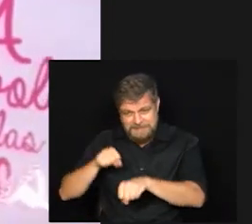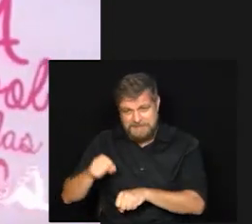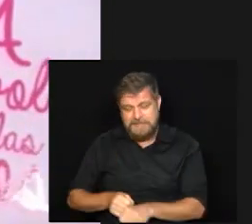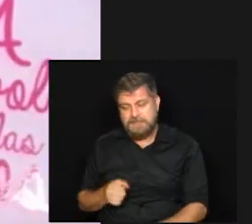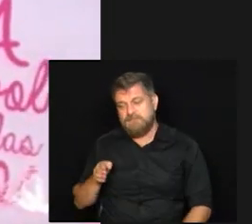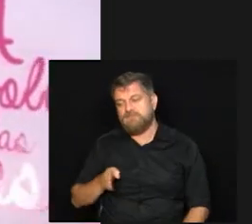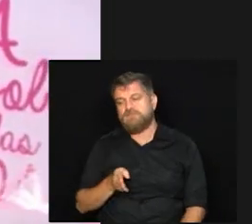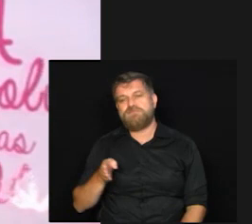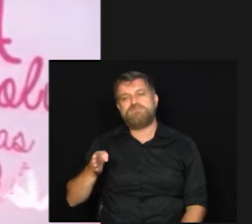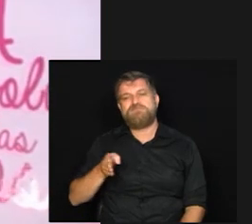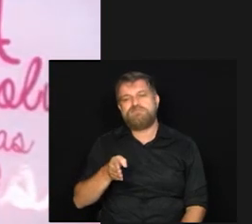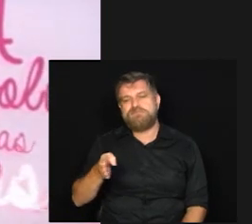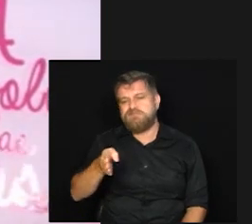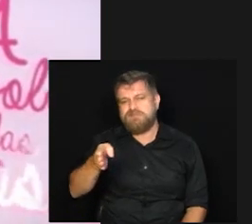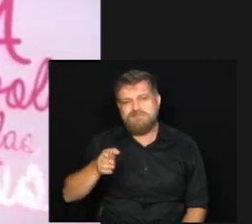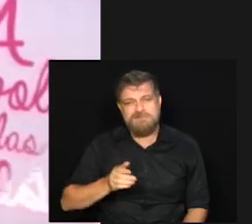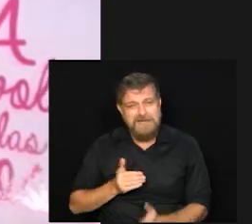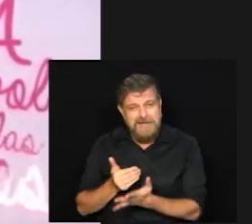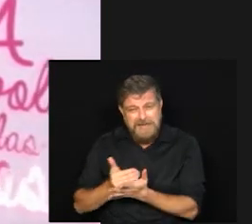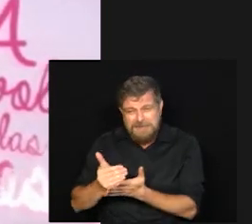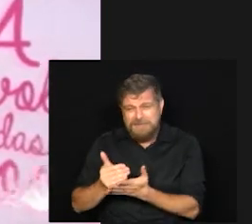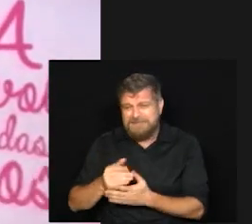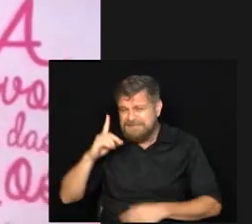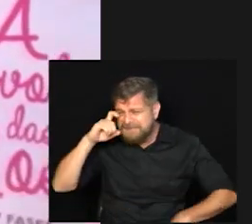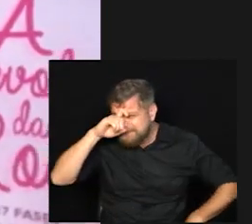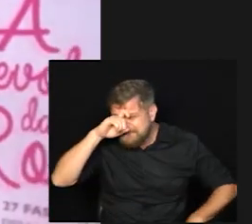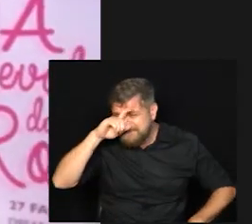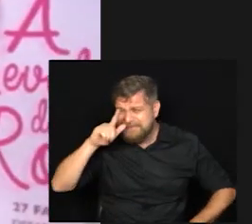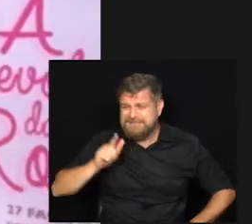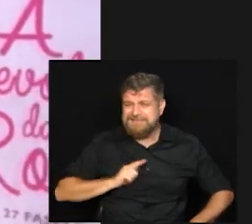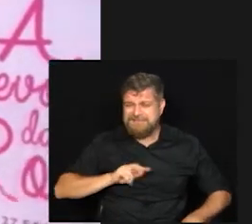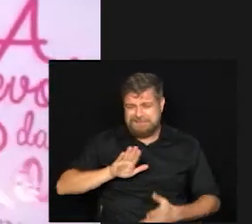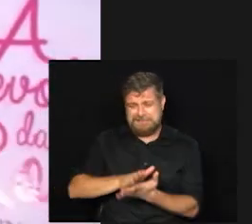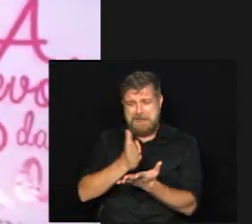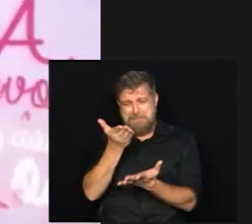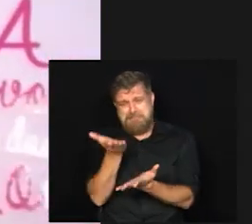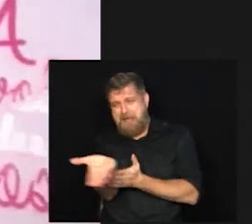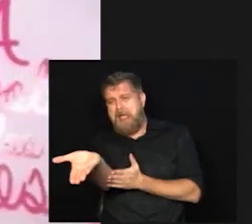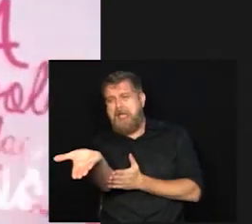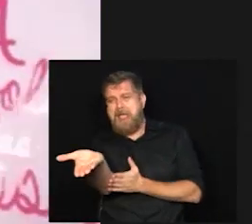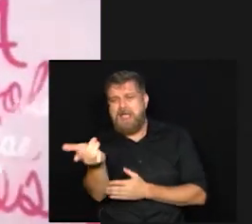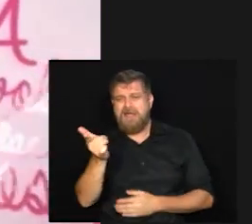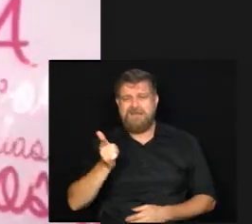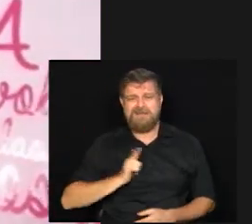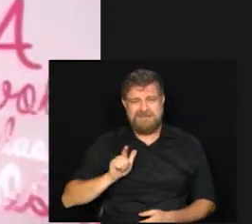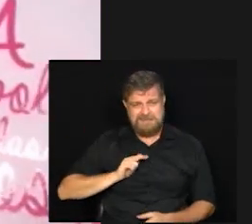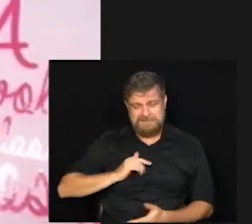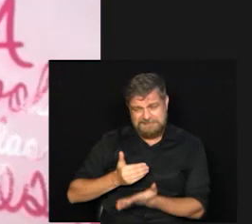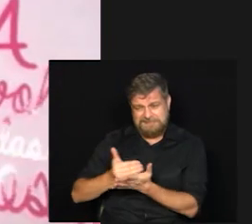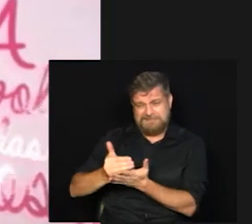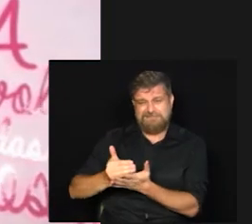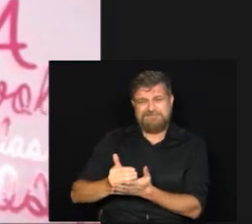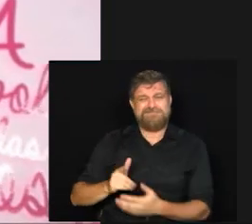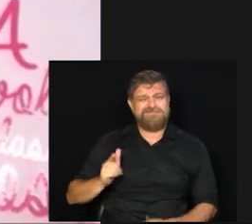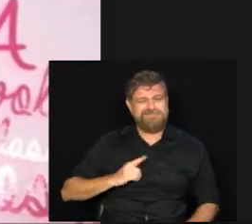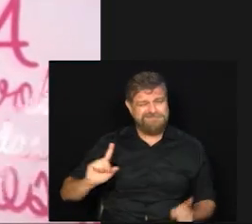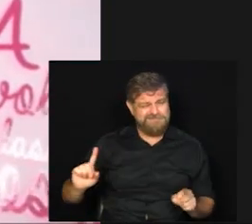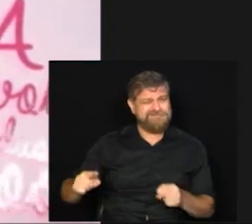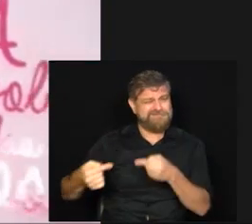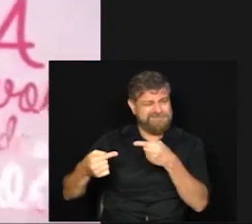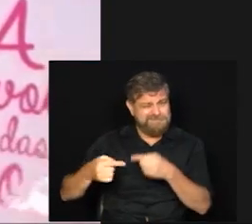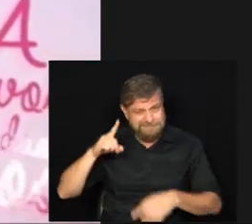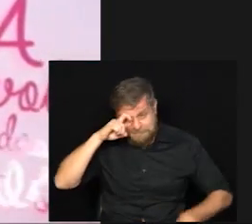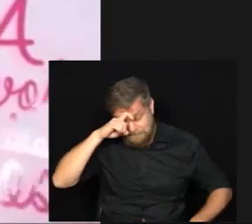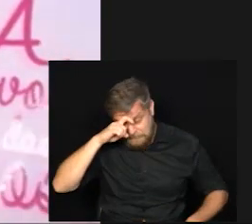é criança, cara, no começo é difícil, no começo a gente cai, no começo a gente, né, enfrenta vários desafios,